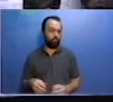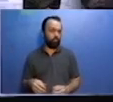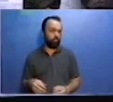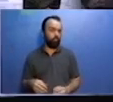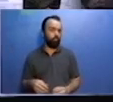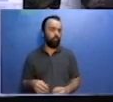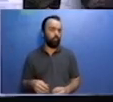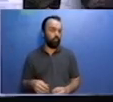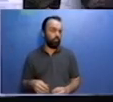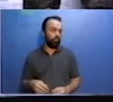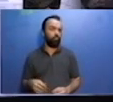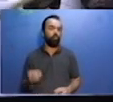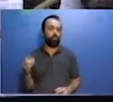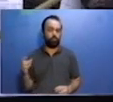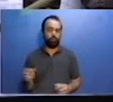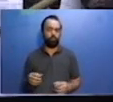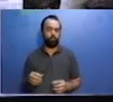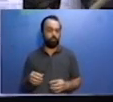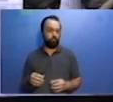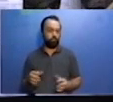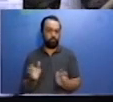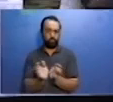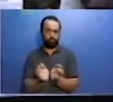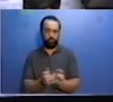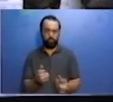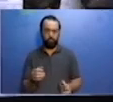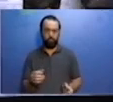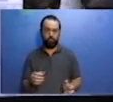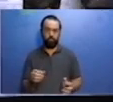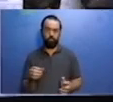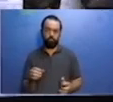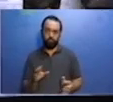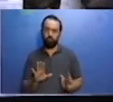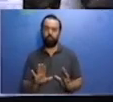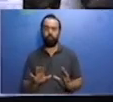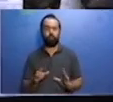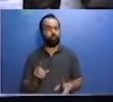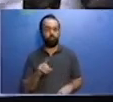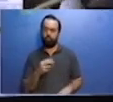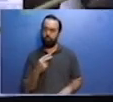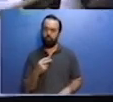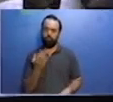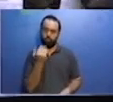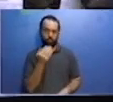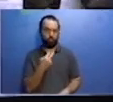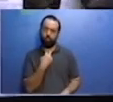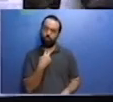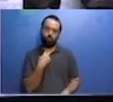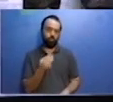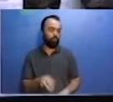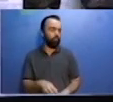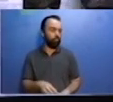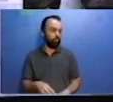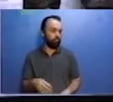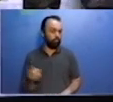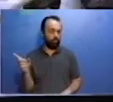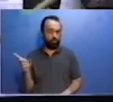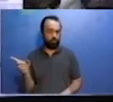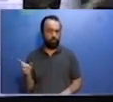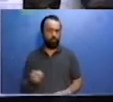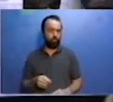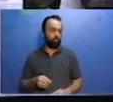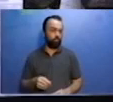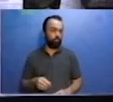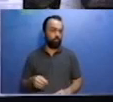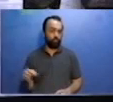dos Morchella são comestíveis. Esse aqui não, ele é bem tóxico. Esse cogumelo é